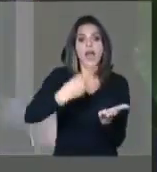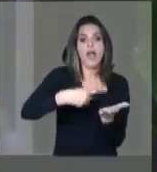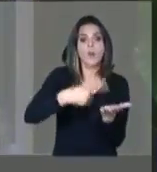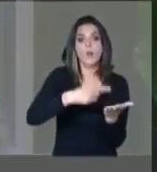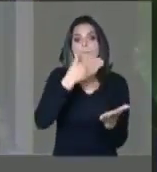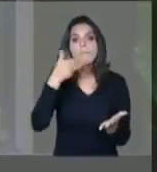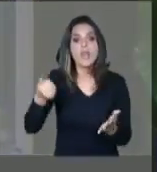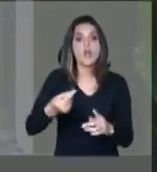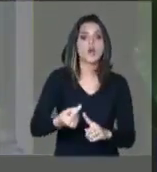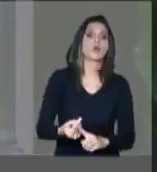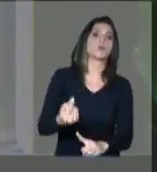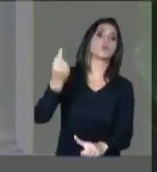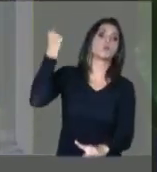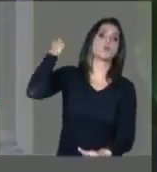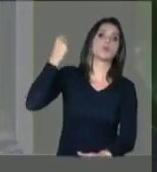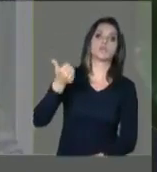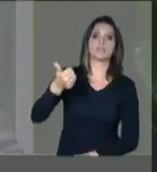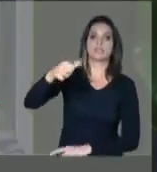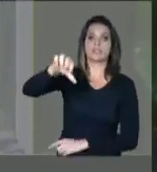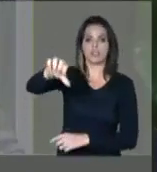há 19 anos atrás?